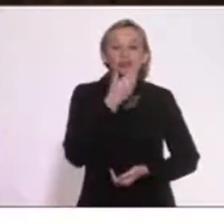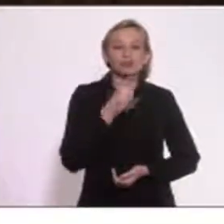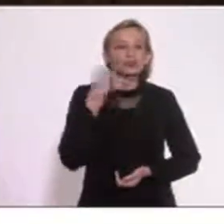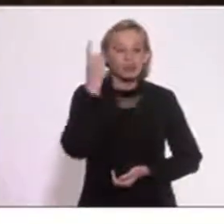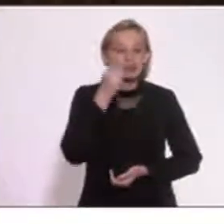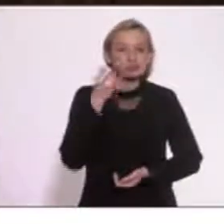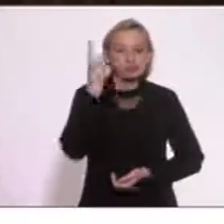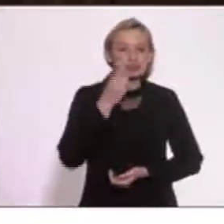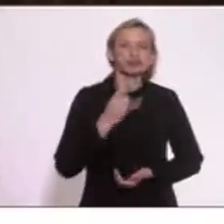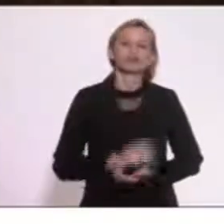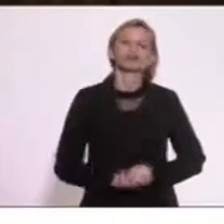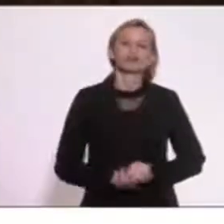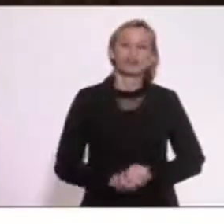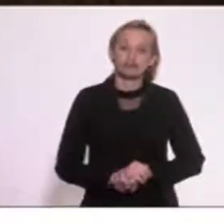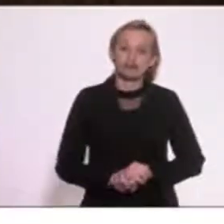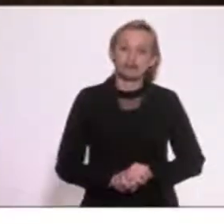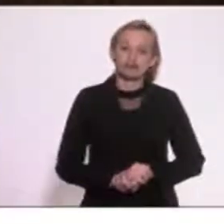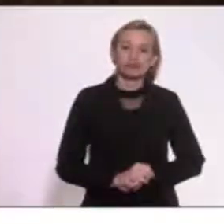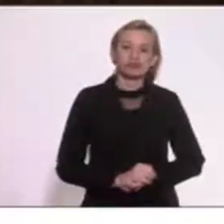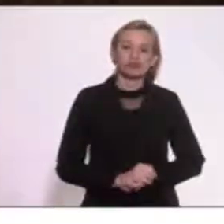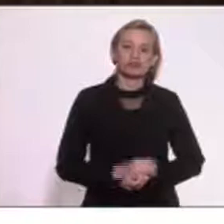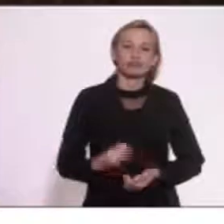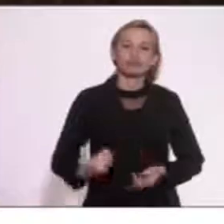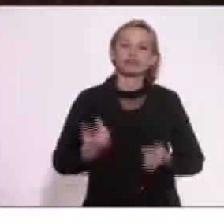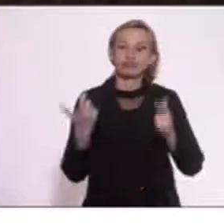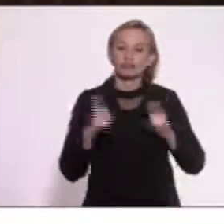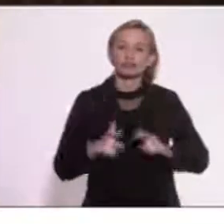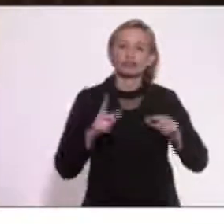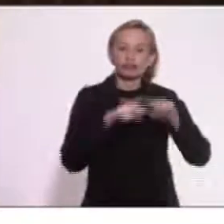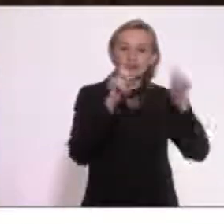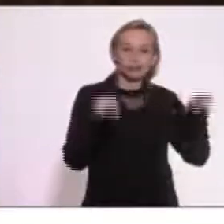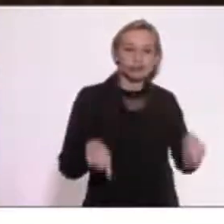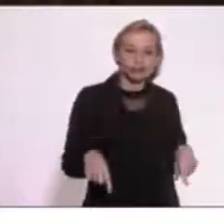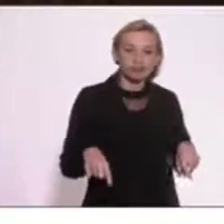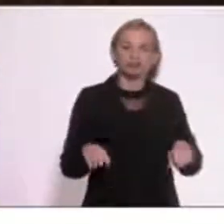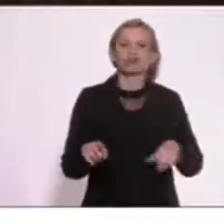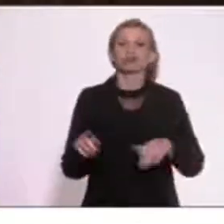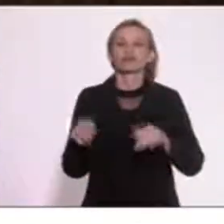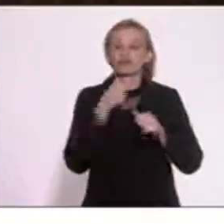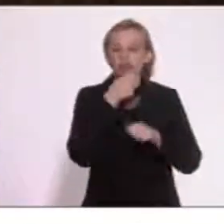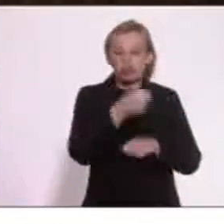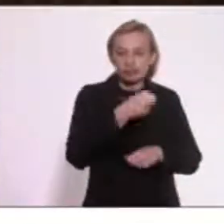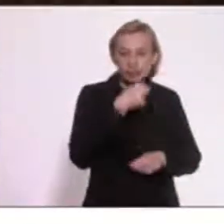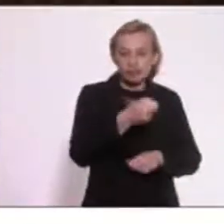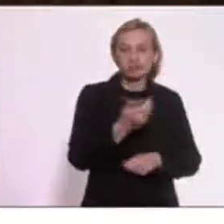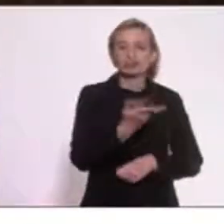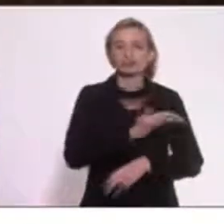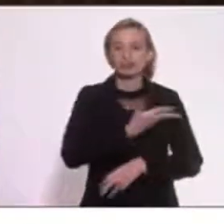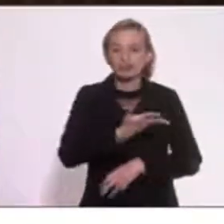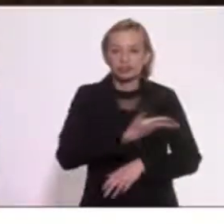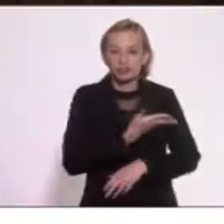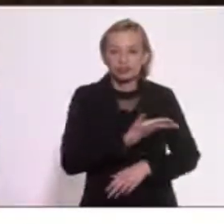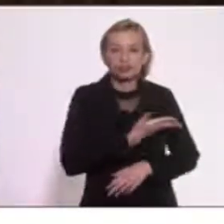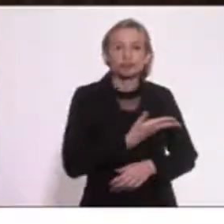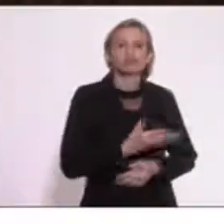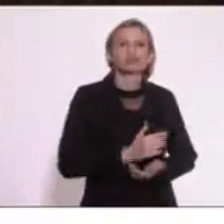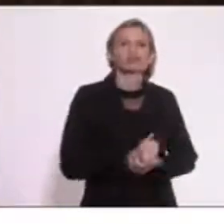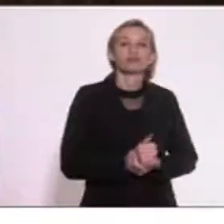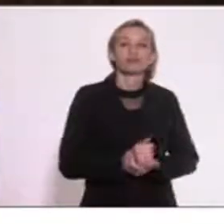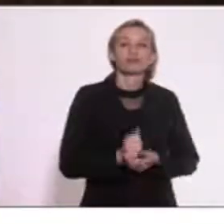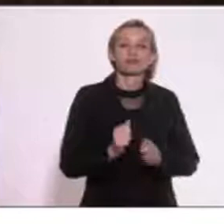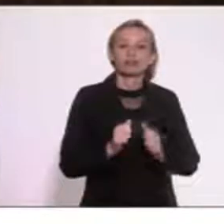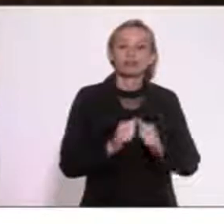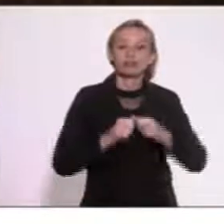presentes, senhores deputados presentes, funcionários, imprensa, companheiros e companheiras que ocupam